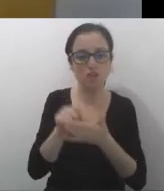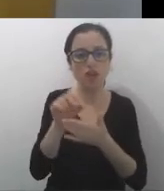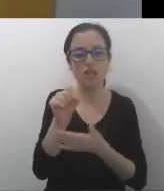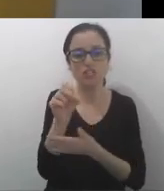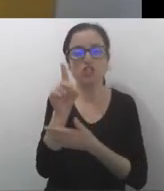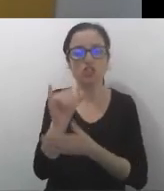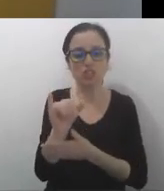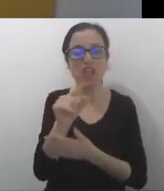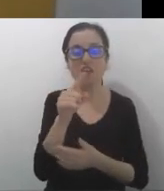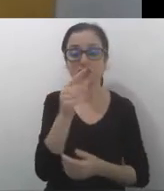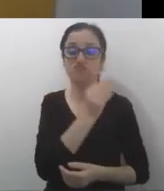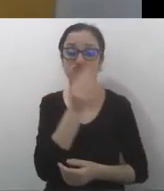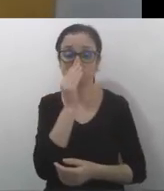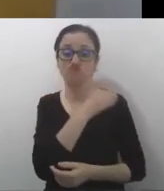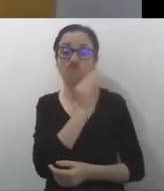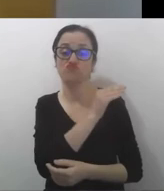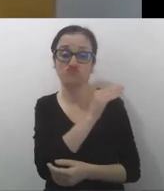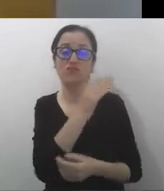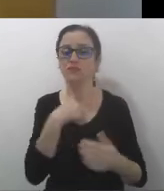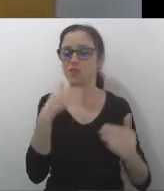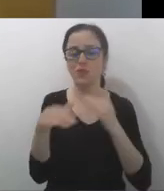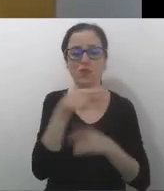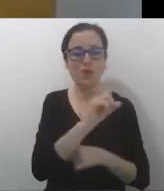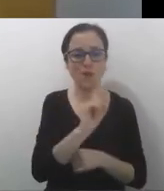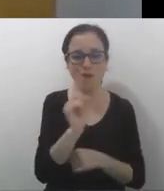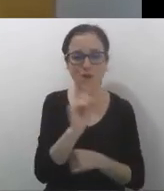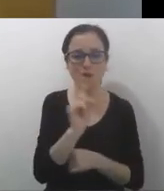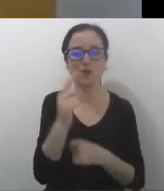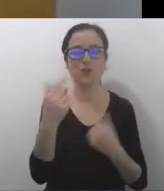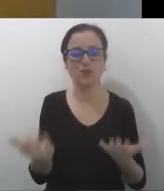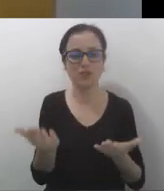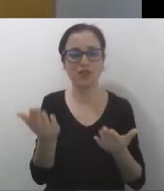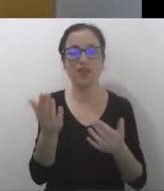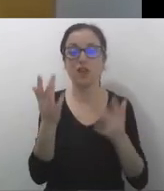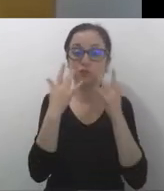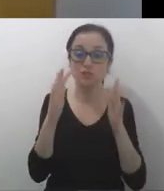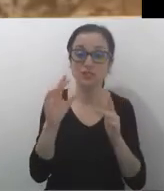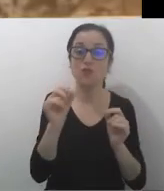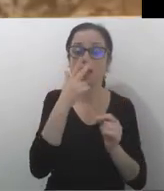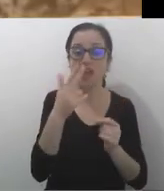sei o que que eles acham, o Fred e Joaquim.